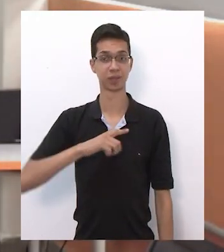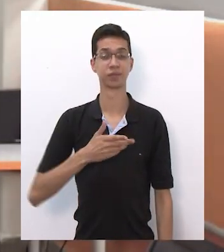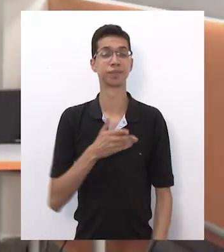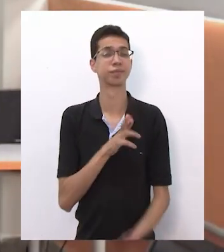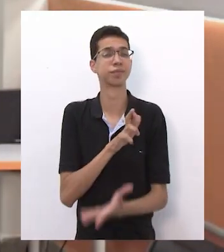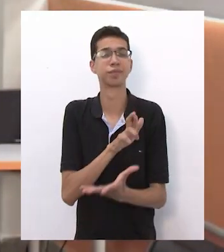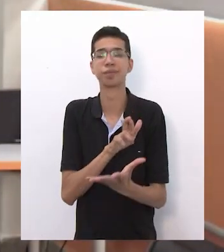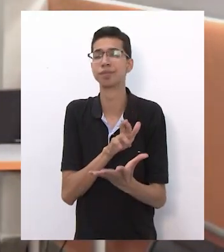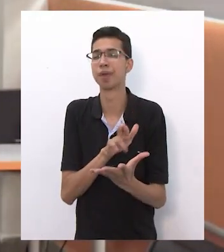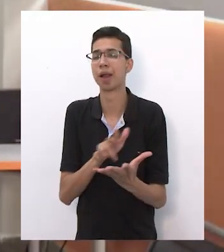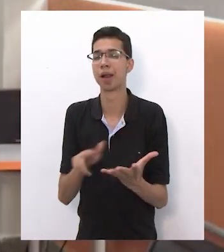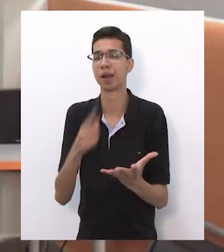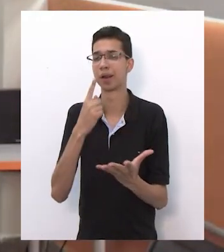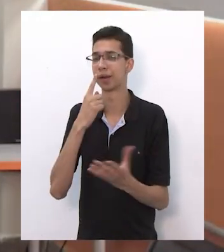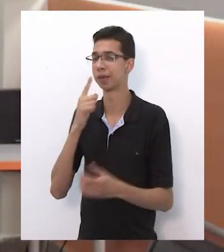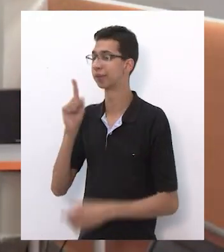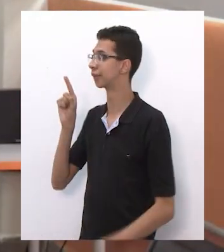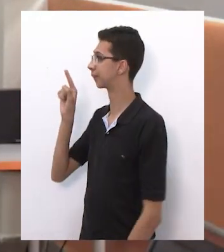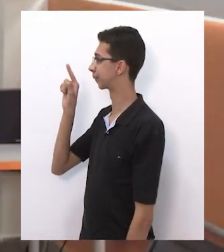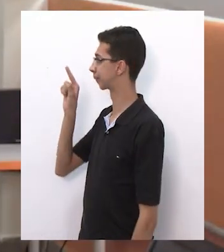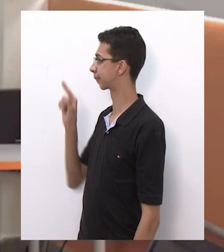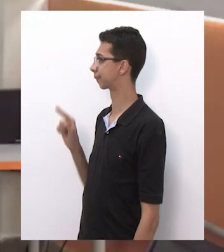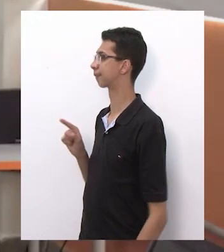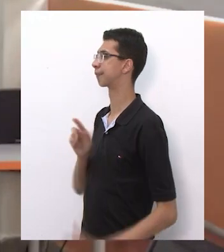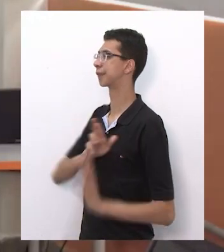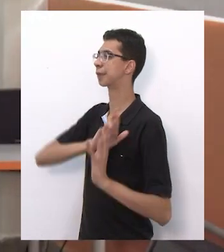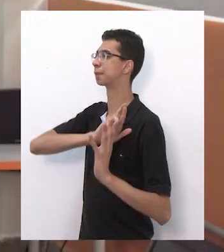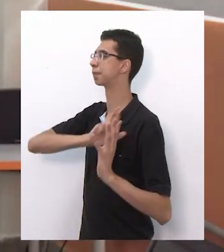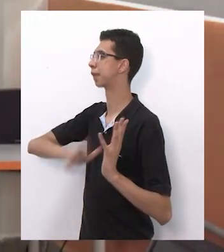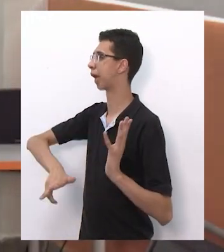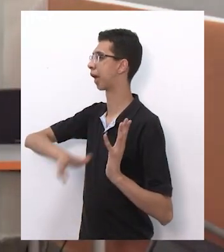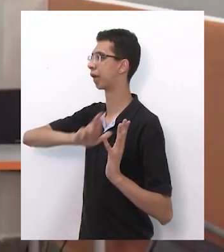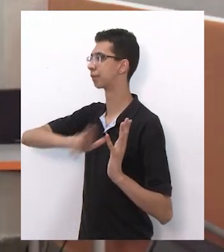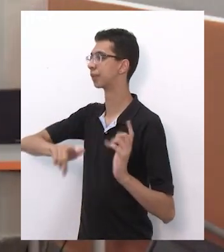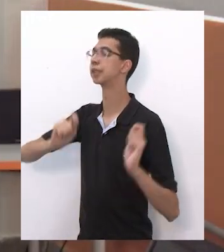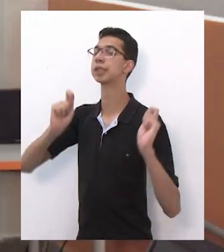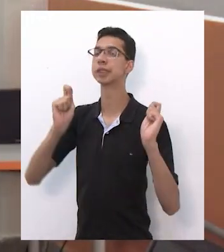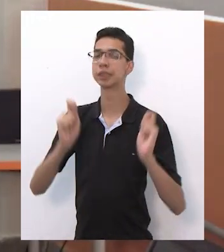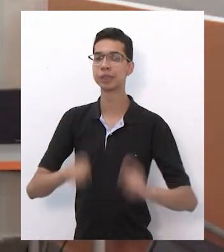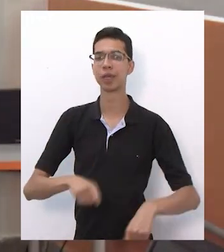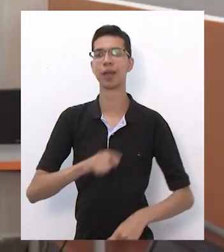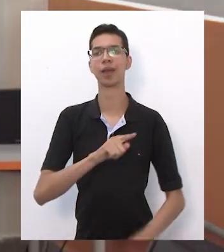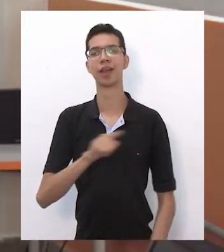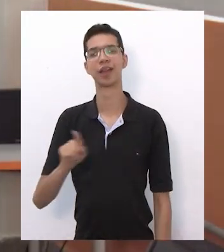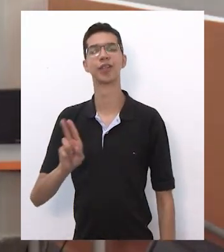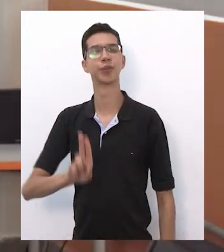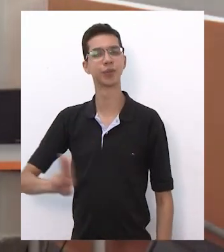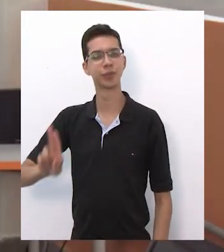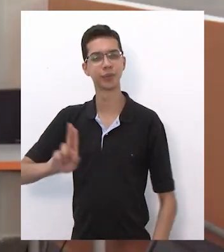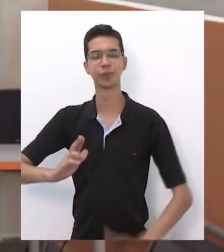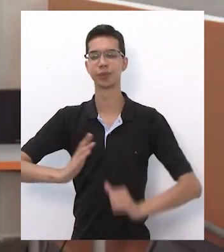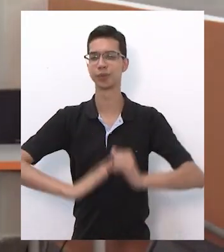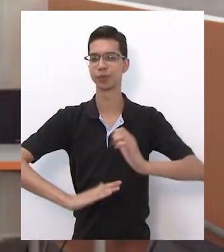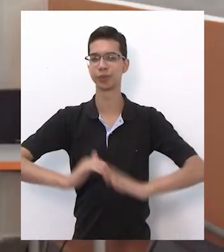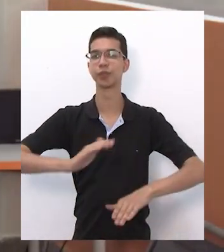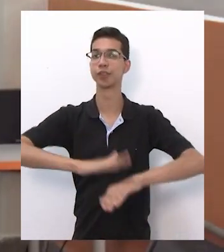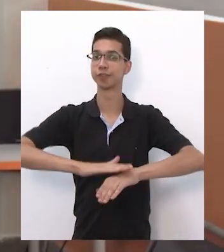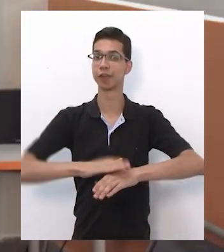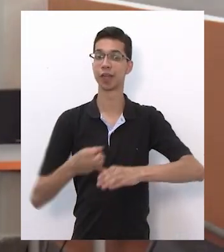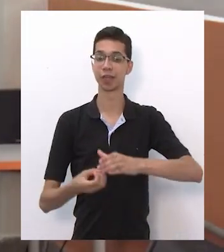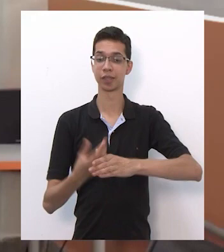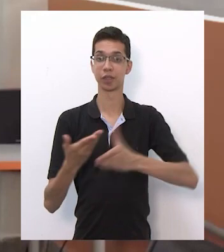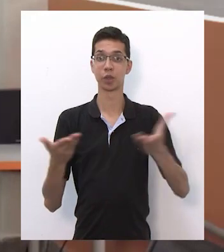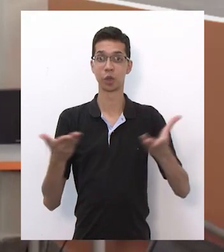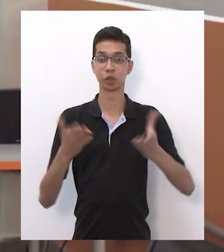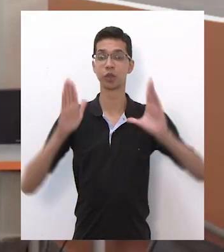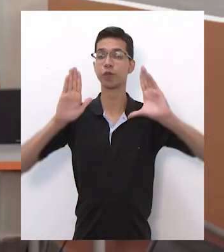tem diversos outros recursos para você trabalhar. Nós vamos hoje nos concentrar aqui nas